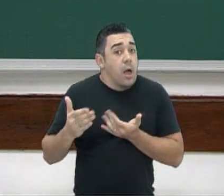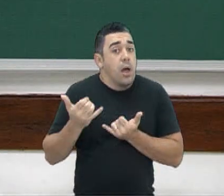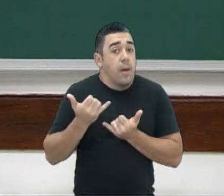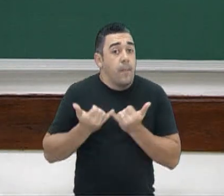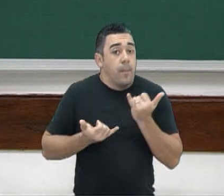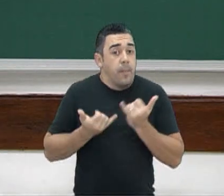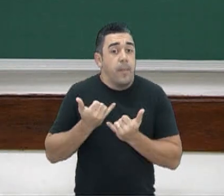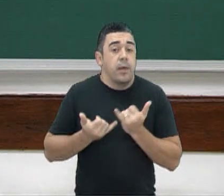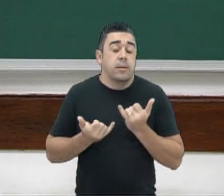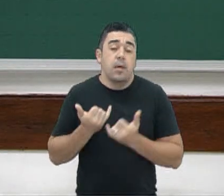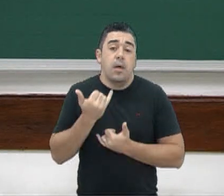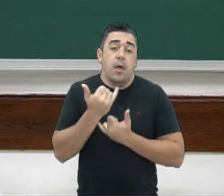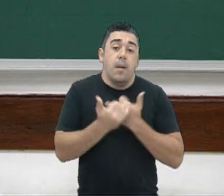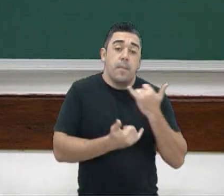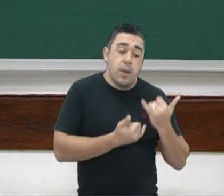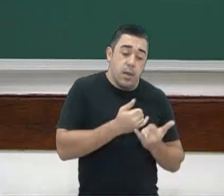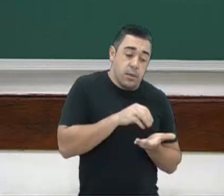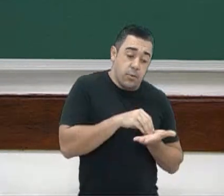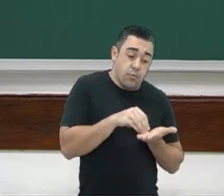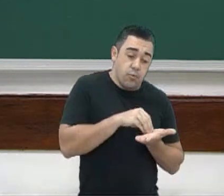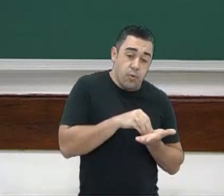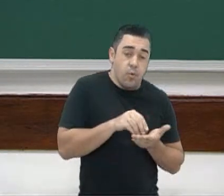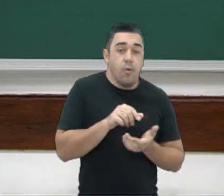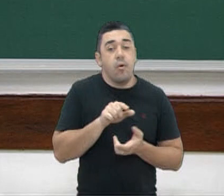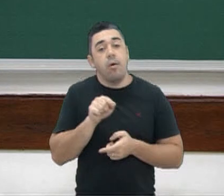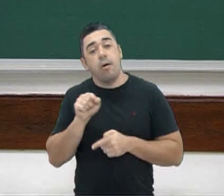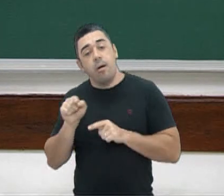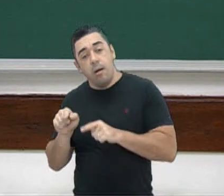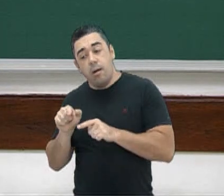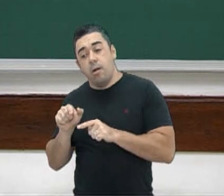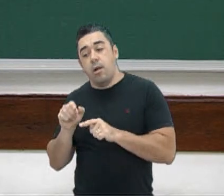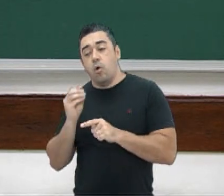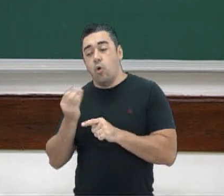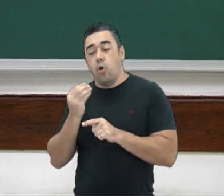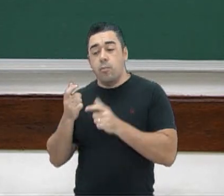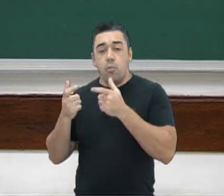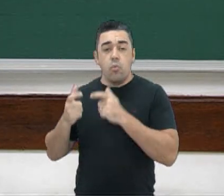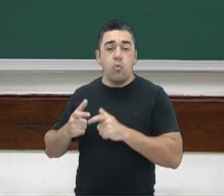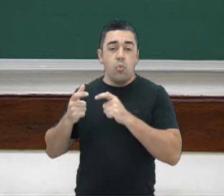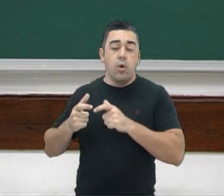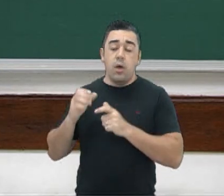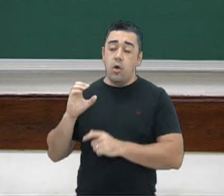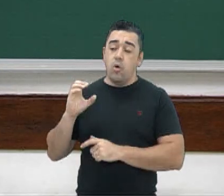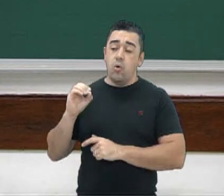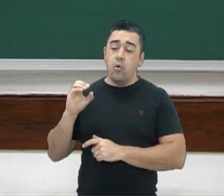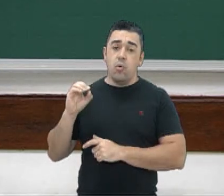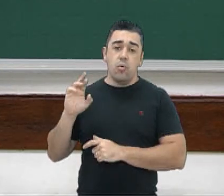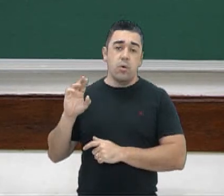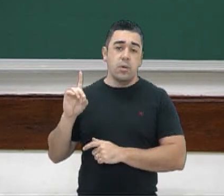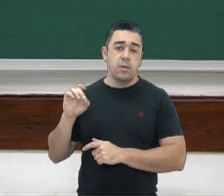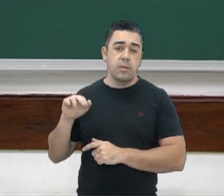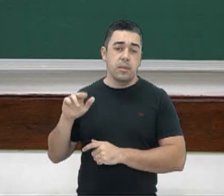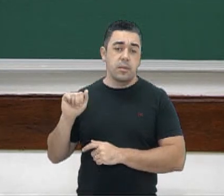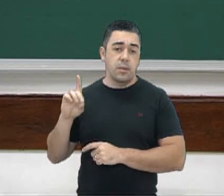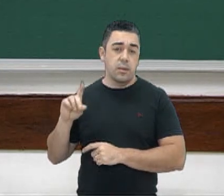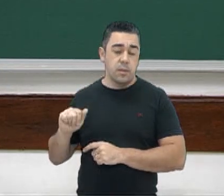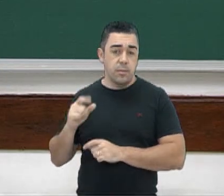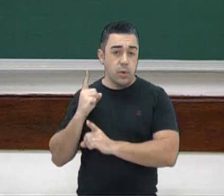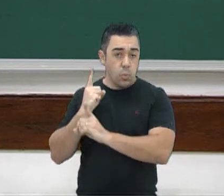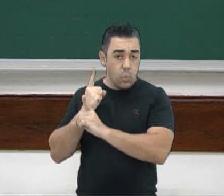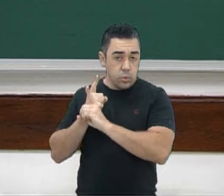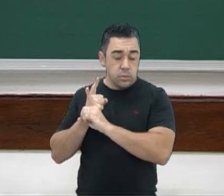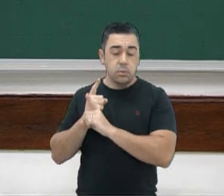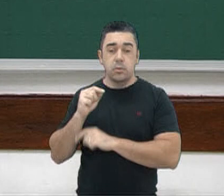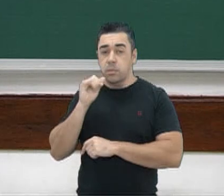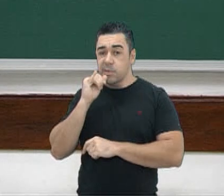semelhanças entre o jogo Batalha Naval e as coordenadas geográficas. Porque da mesma forma que para localizar um ponto no